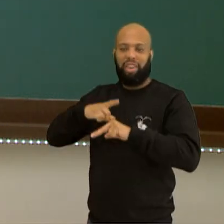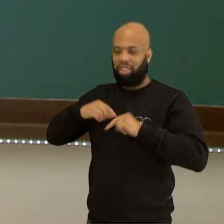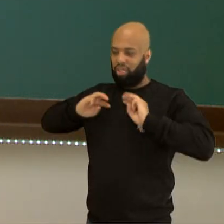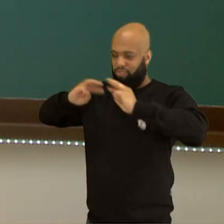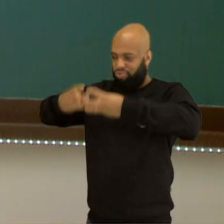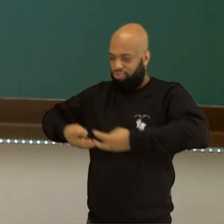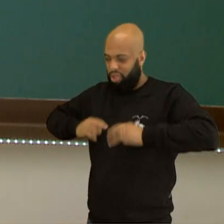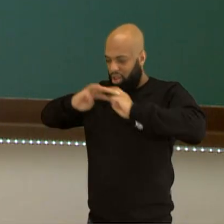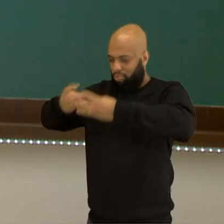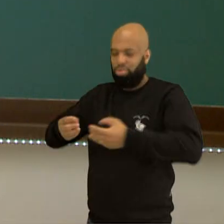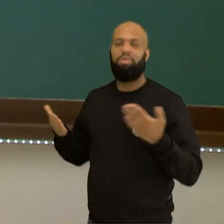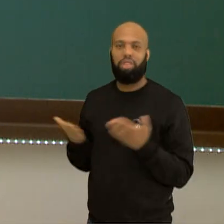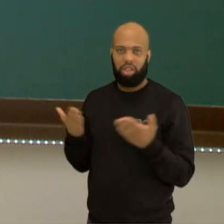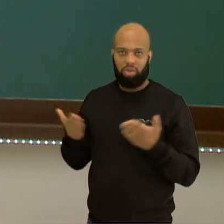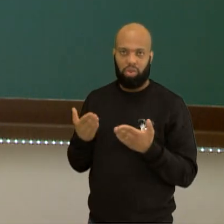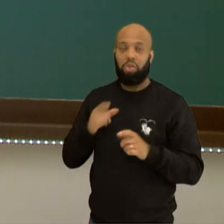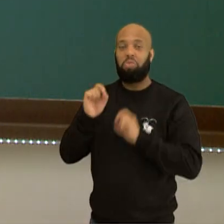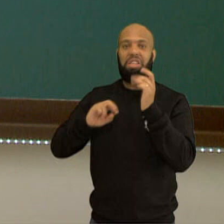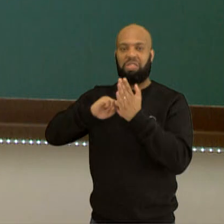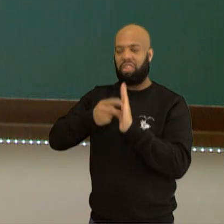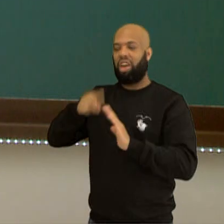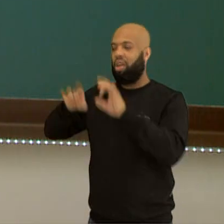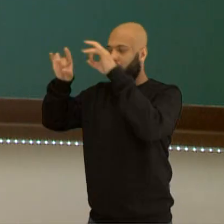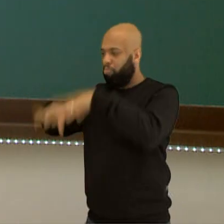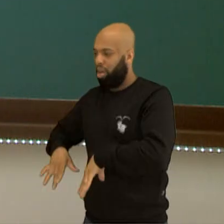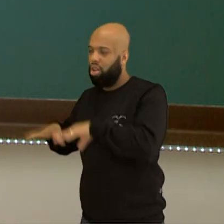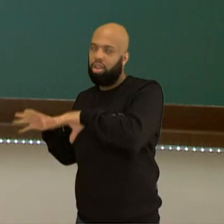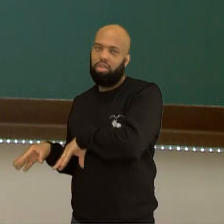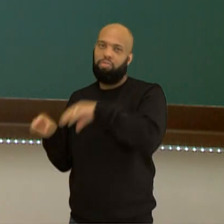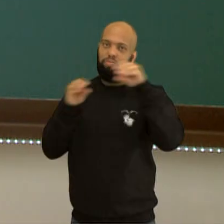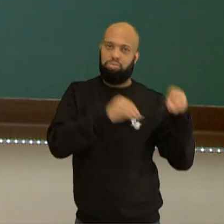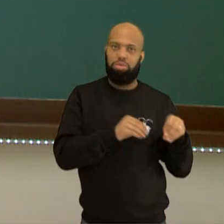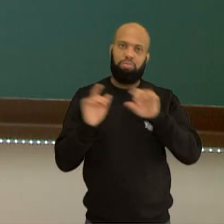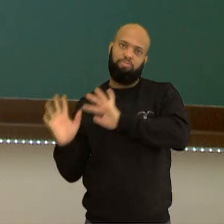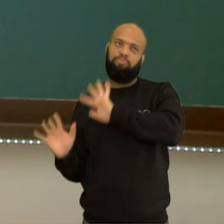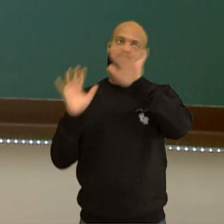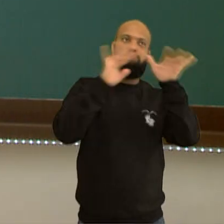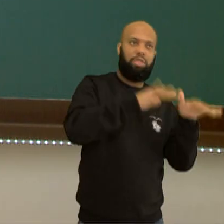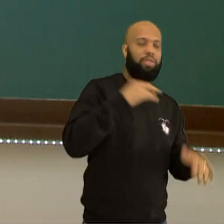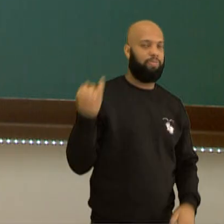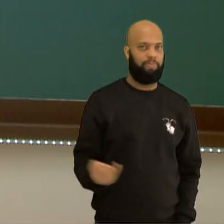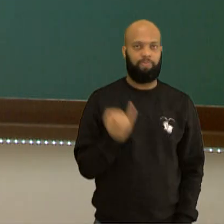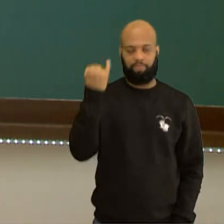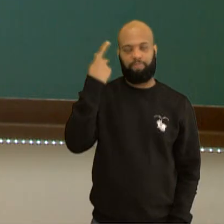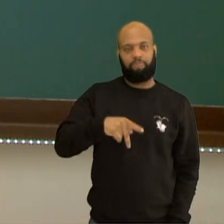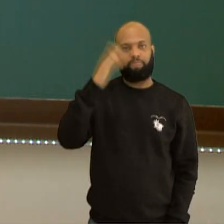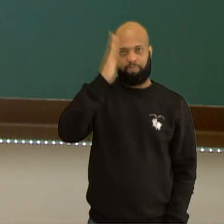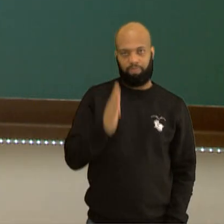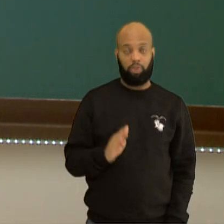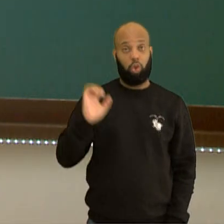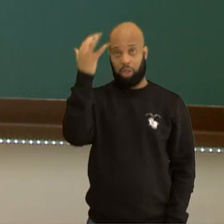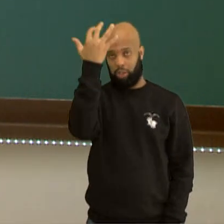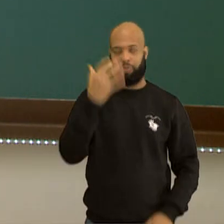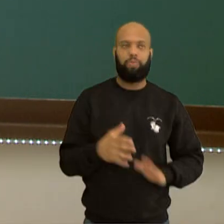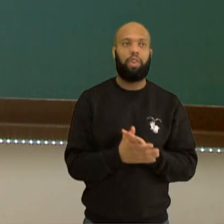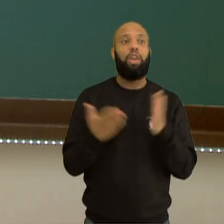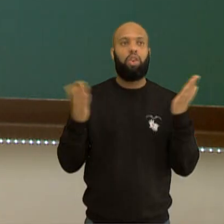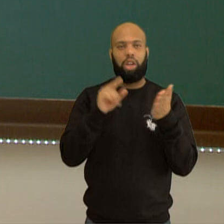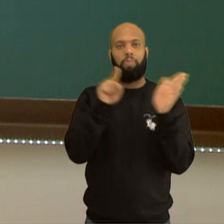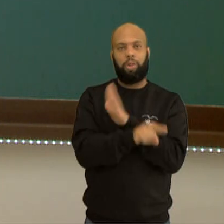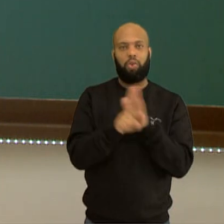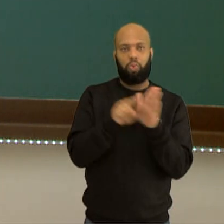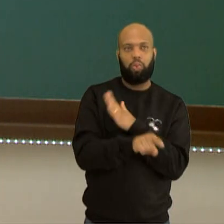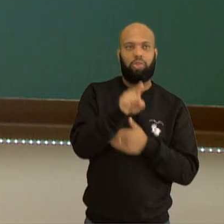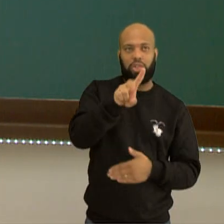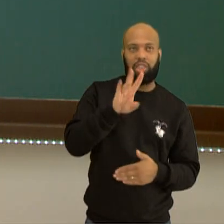cidade. Tudo isso é êxodo rural, tá? Um movimento migratório bem importante no Brasil. E aí, perguntinha para vocês